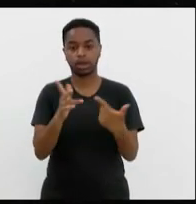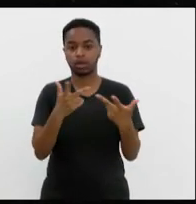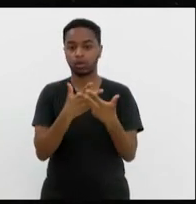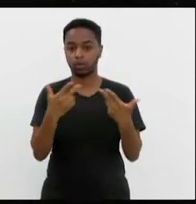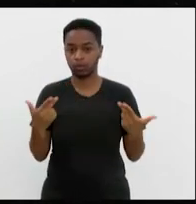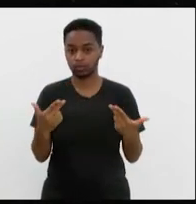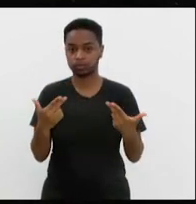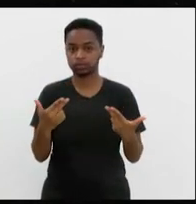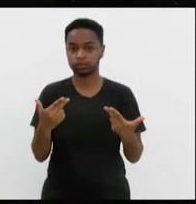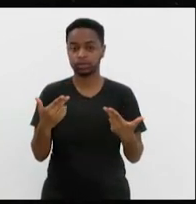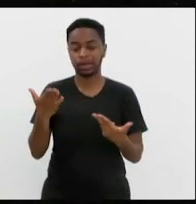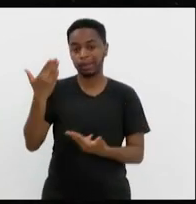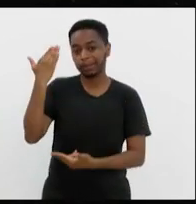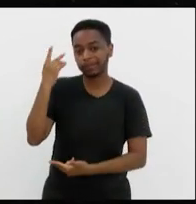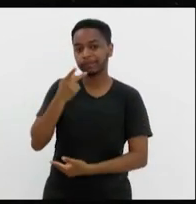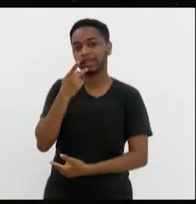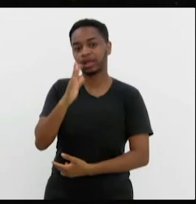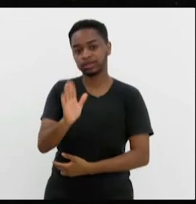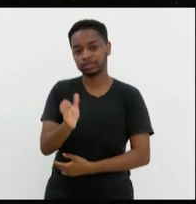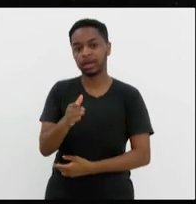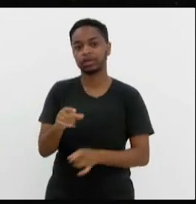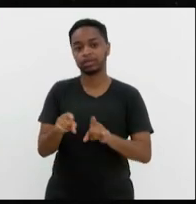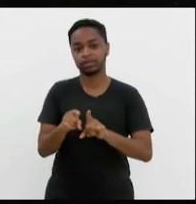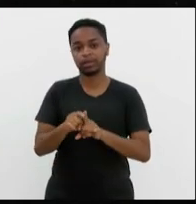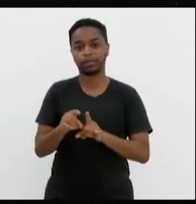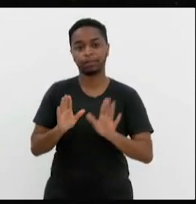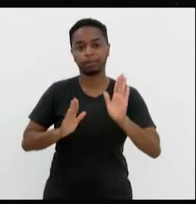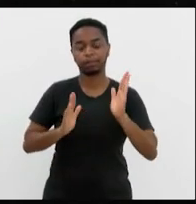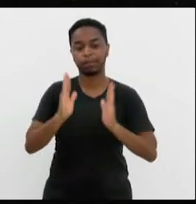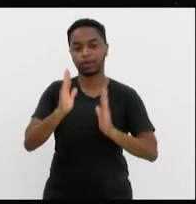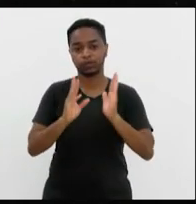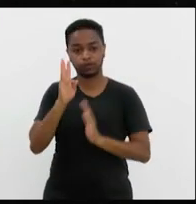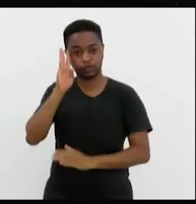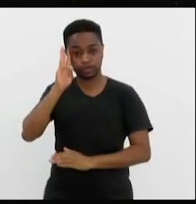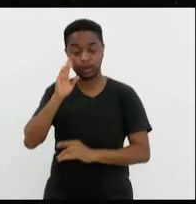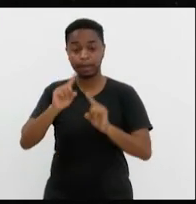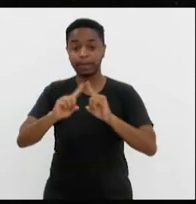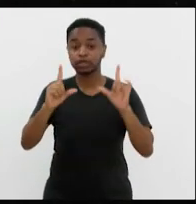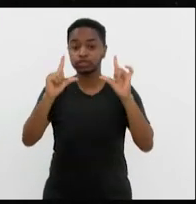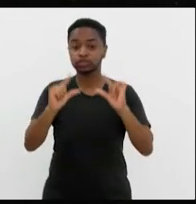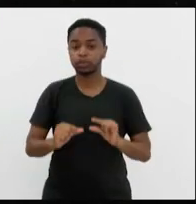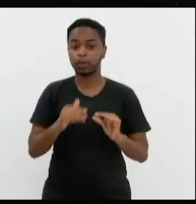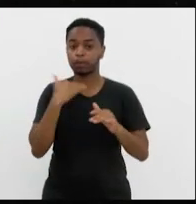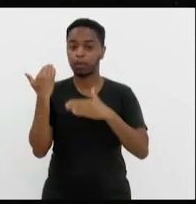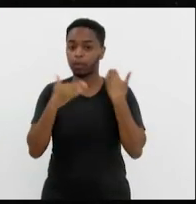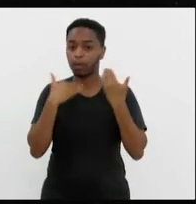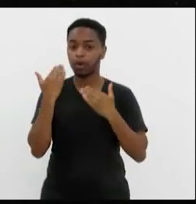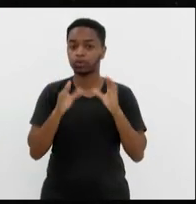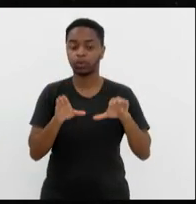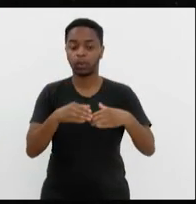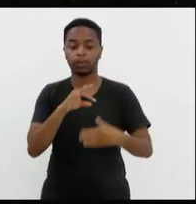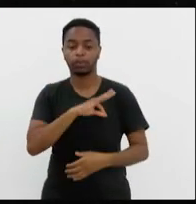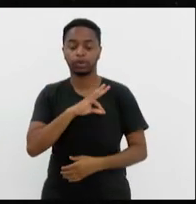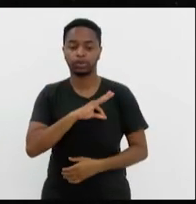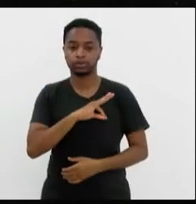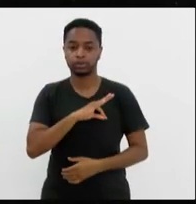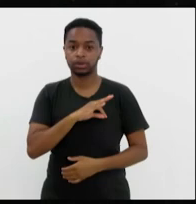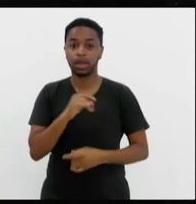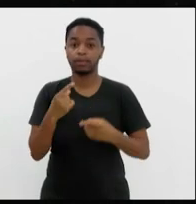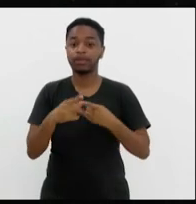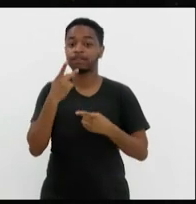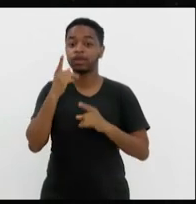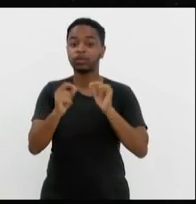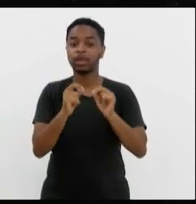que no passado se falava muito, até quando o Vítor estava aí, mas diminuiu muito a quantidade de mortes de policiais quando ele falava muito no tiro